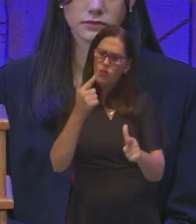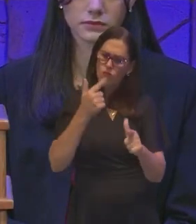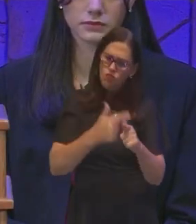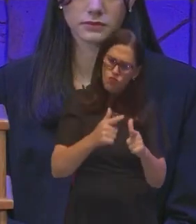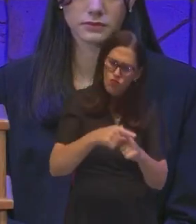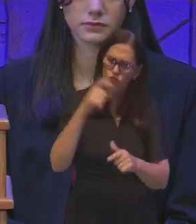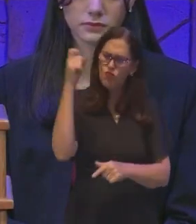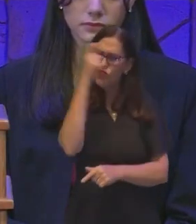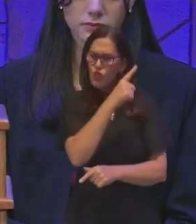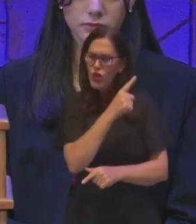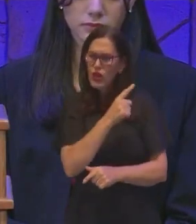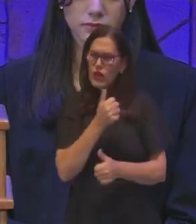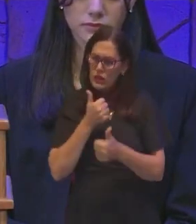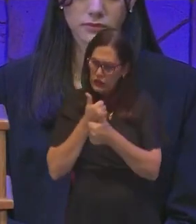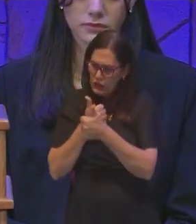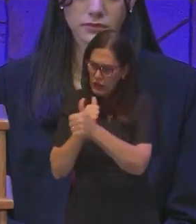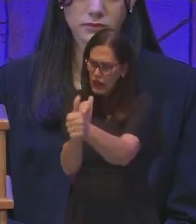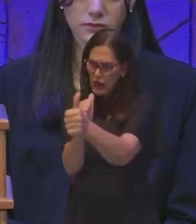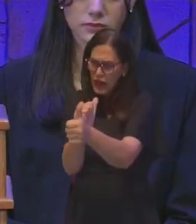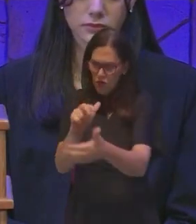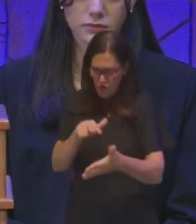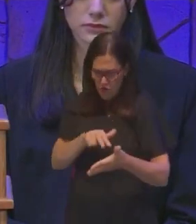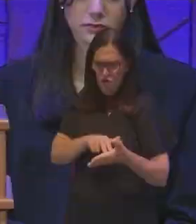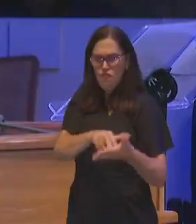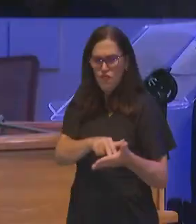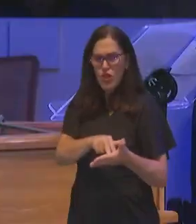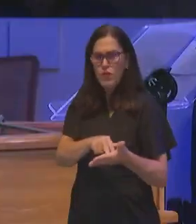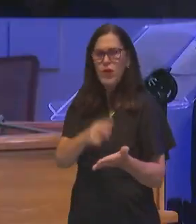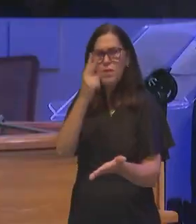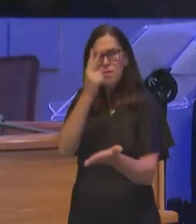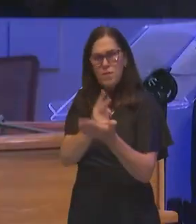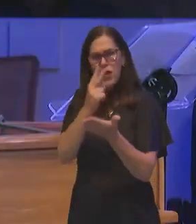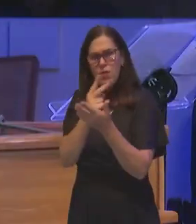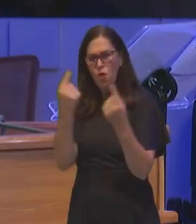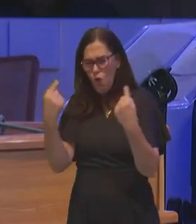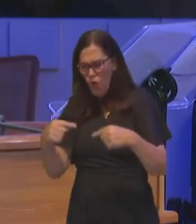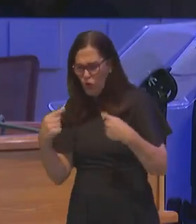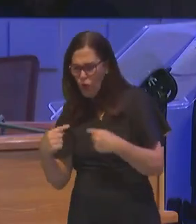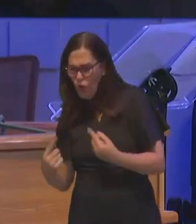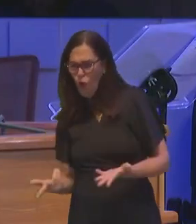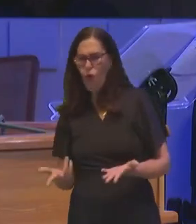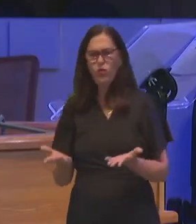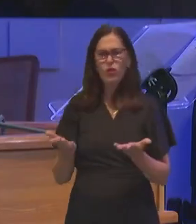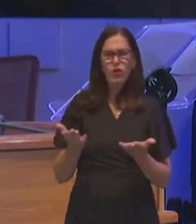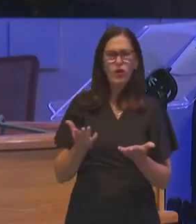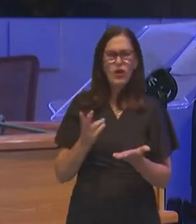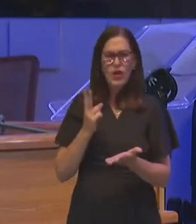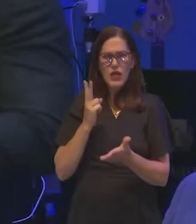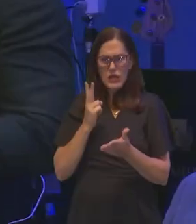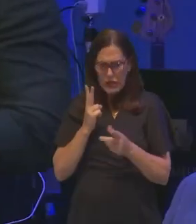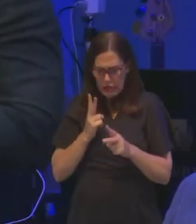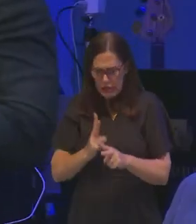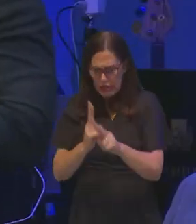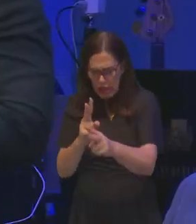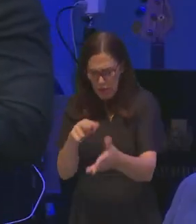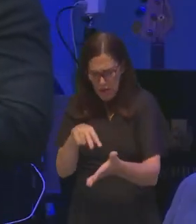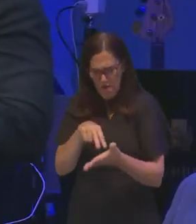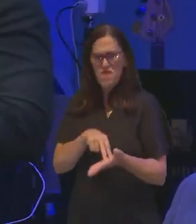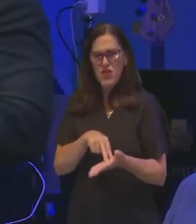é seguir com firmeza apesar das adversidades, é seguir com